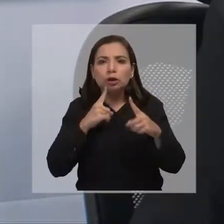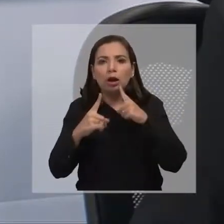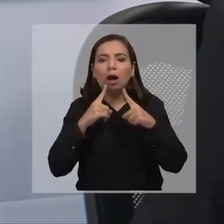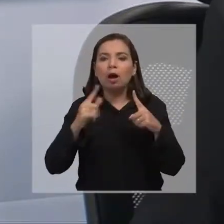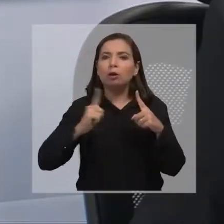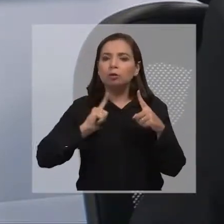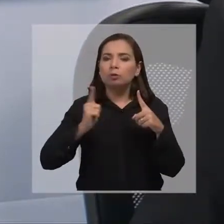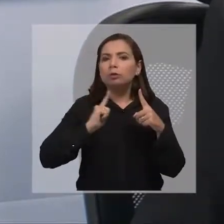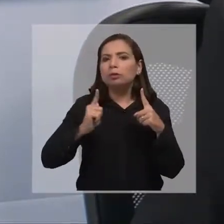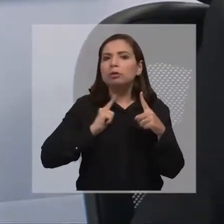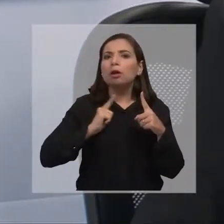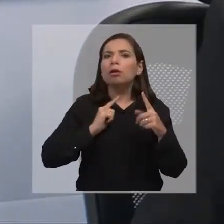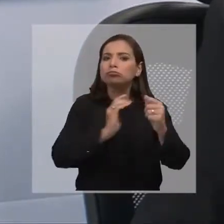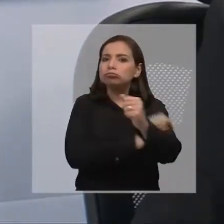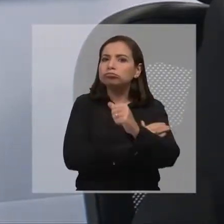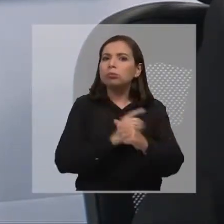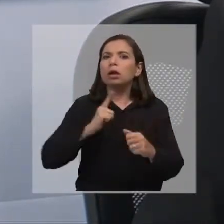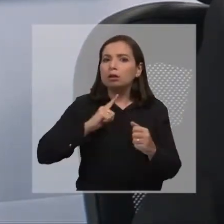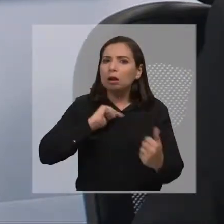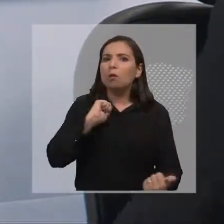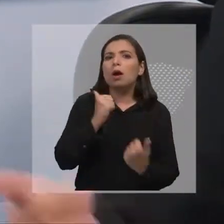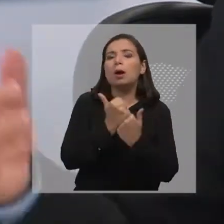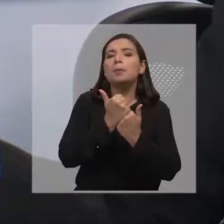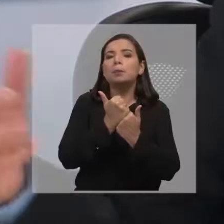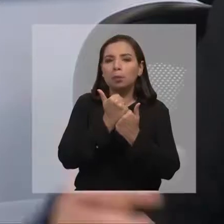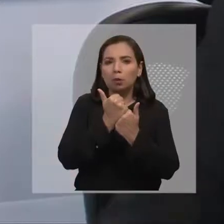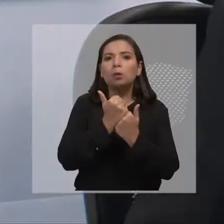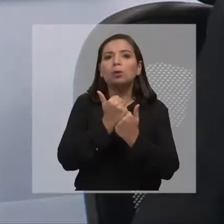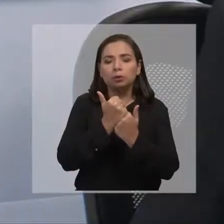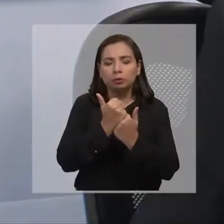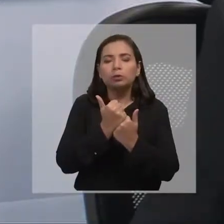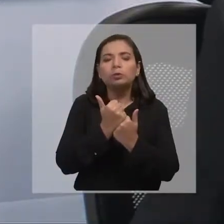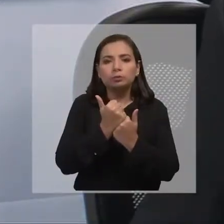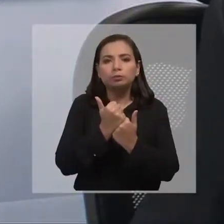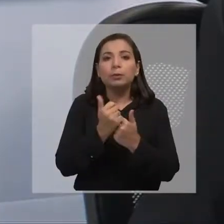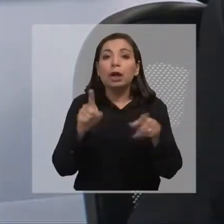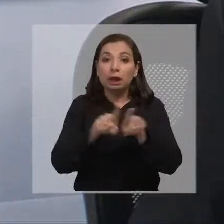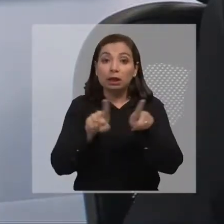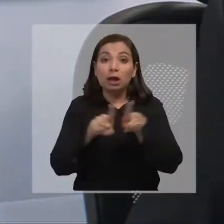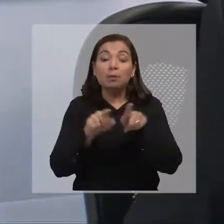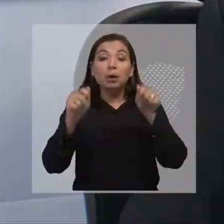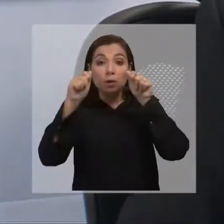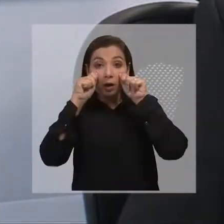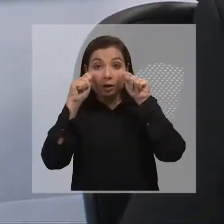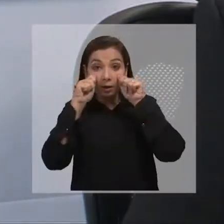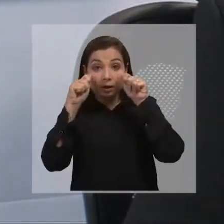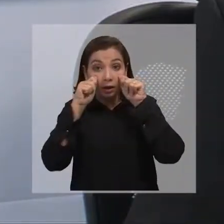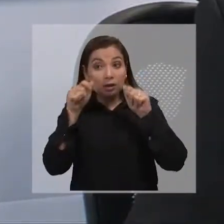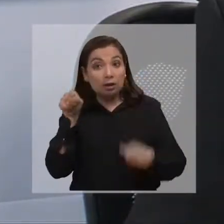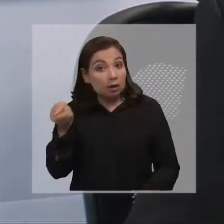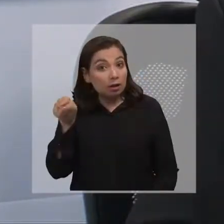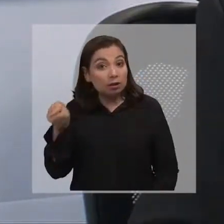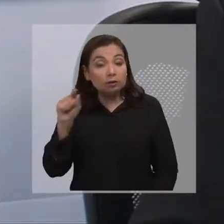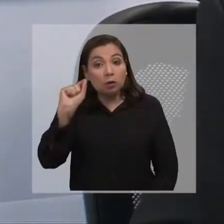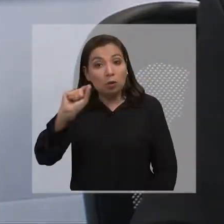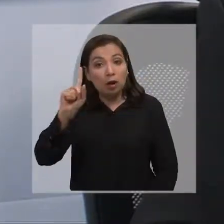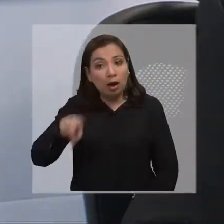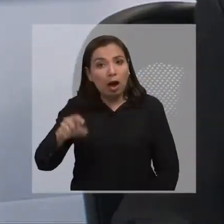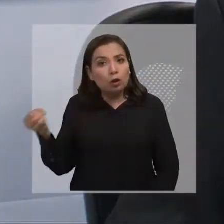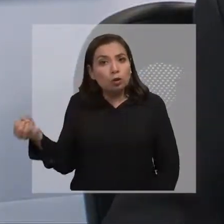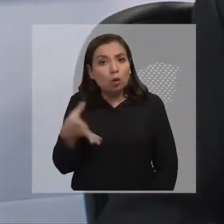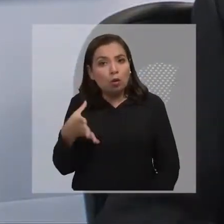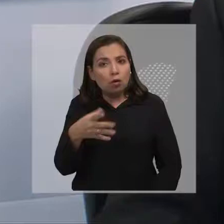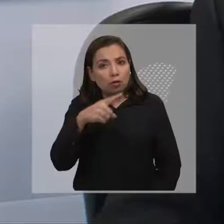as forças que apoiam o governo do estado do Ceará. E você tem a figura do Acrisio Senna, que mesmo marinheiro de primeira viagem hoje na